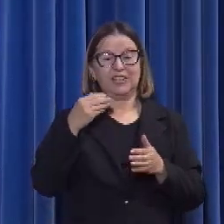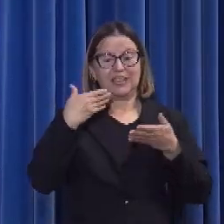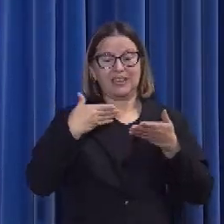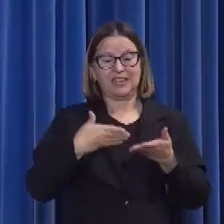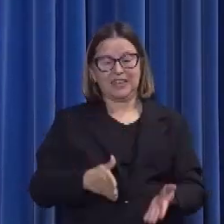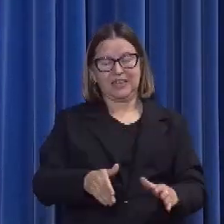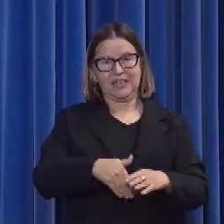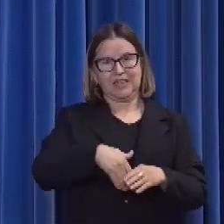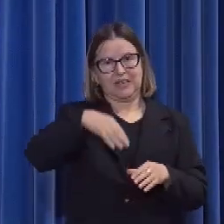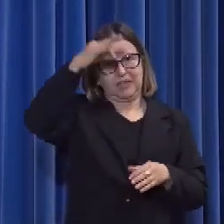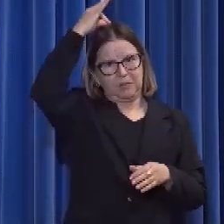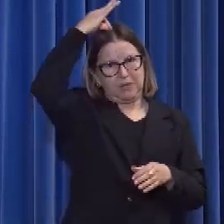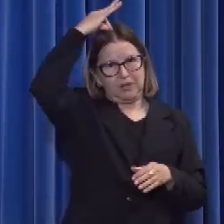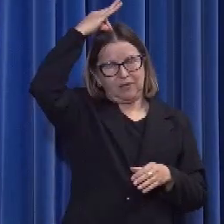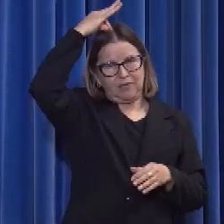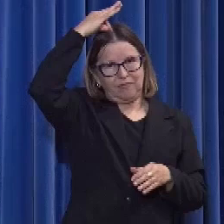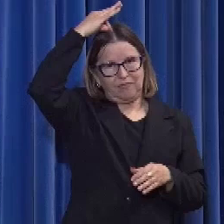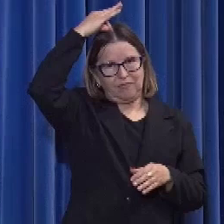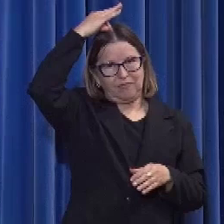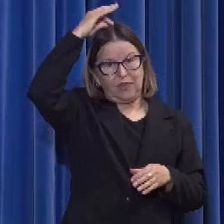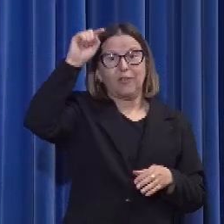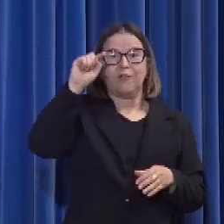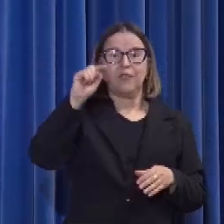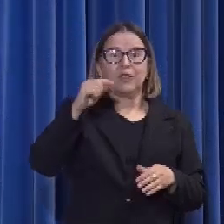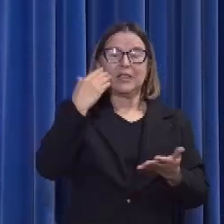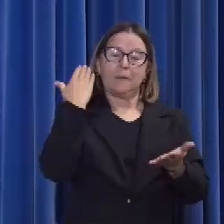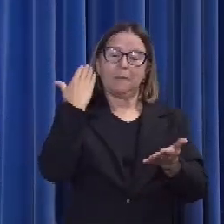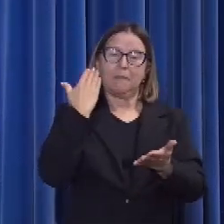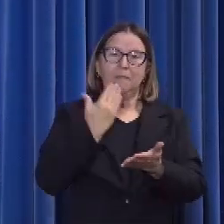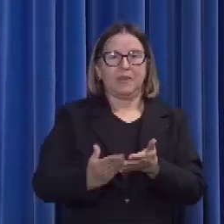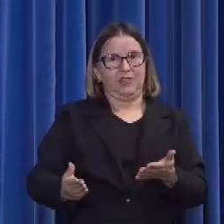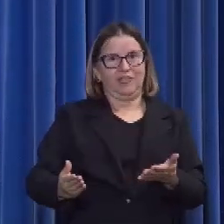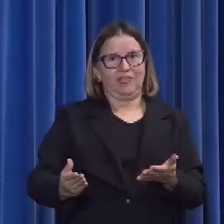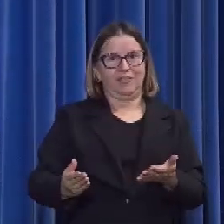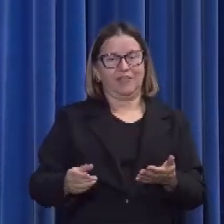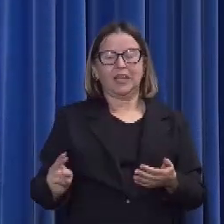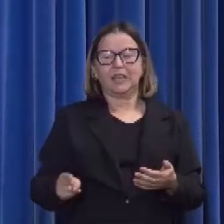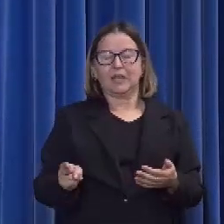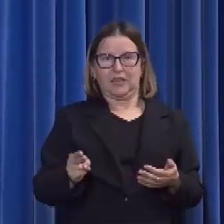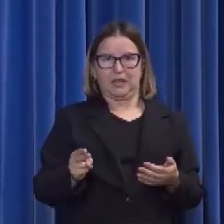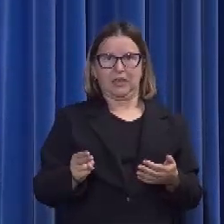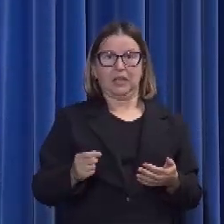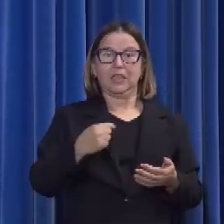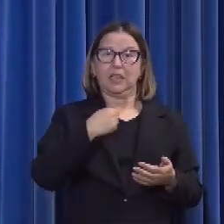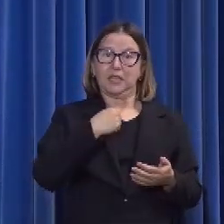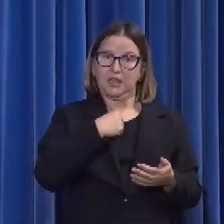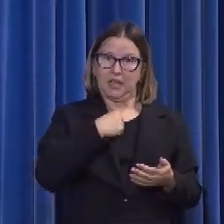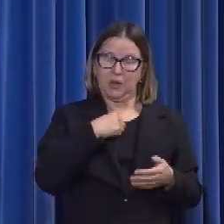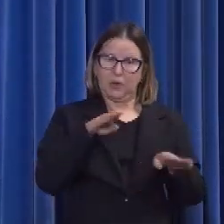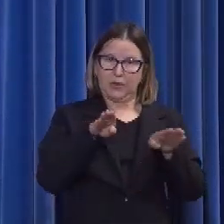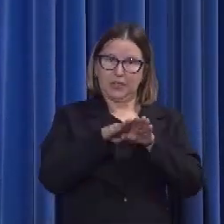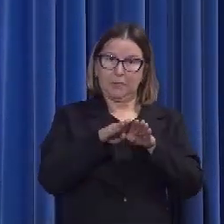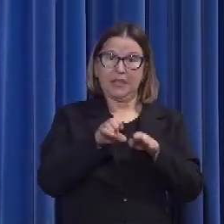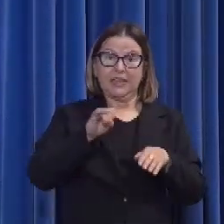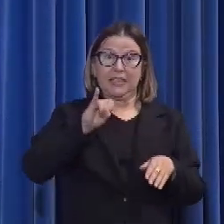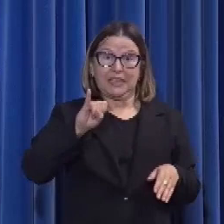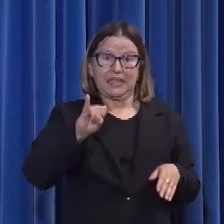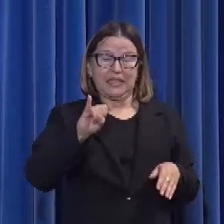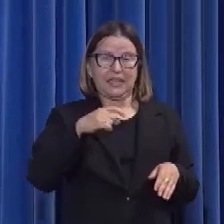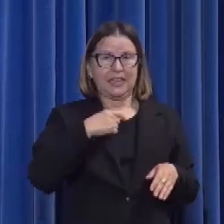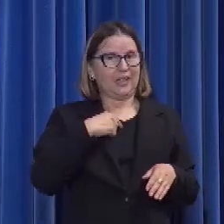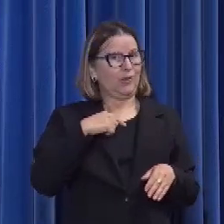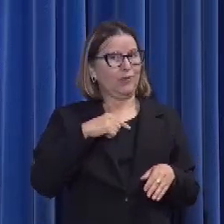que você está perdido eternamente, e eu também. Estou perdido eternamente se eu não passar